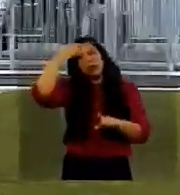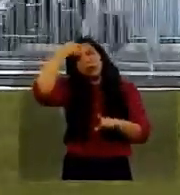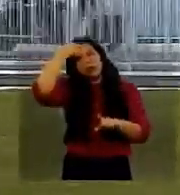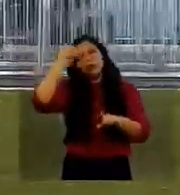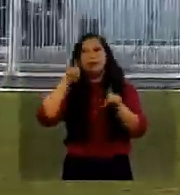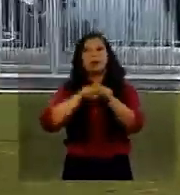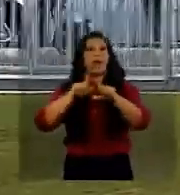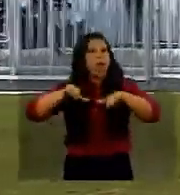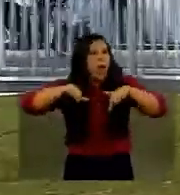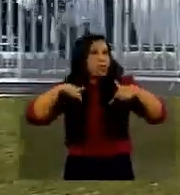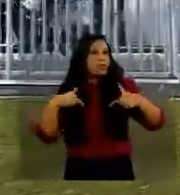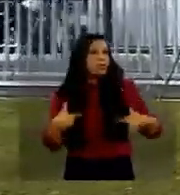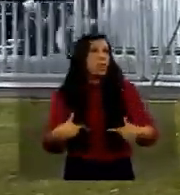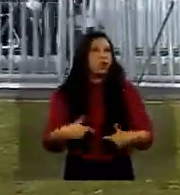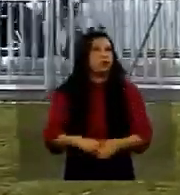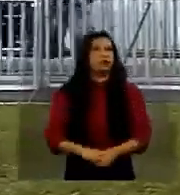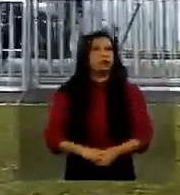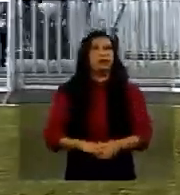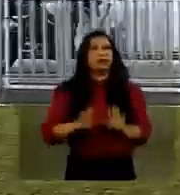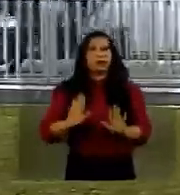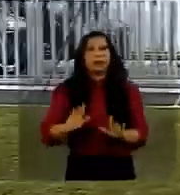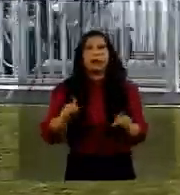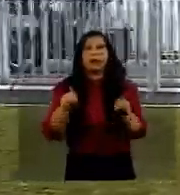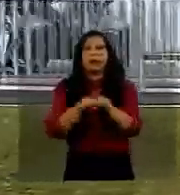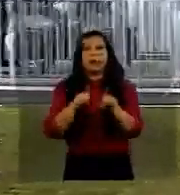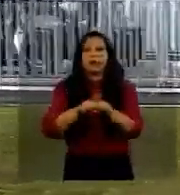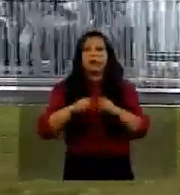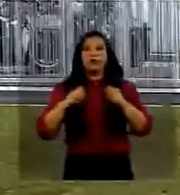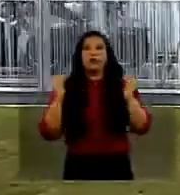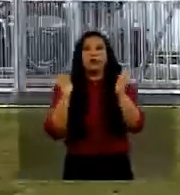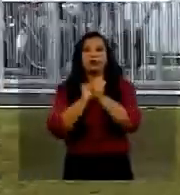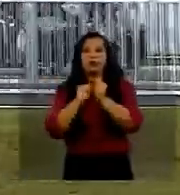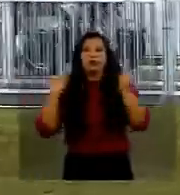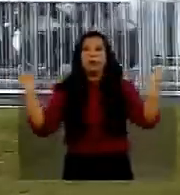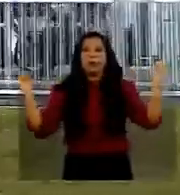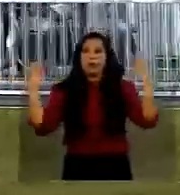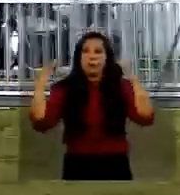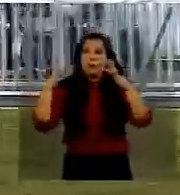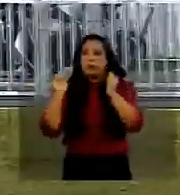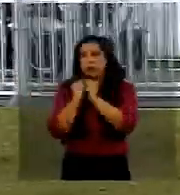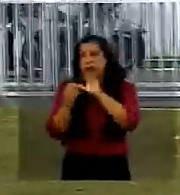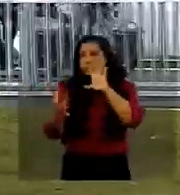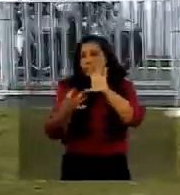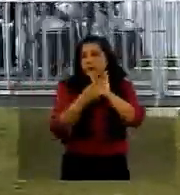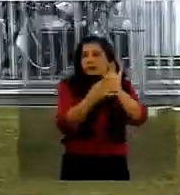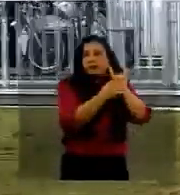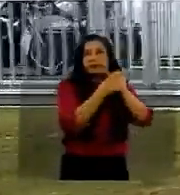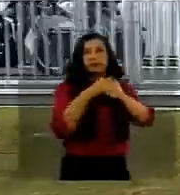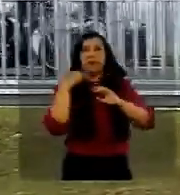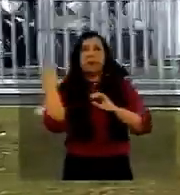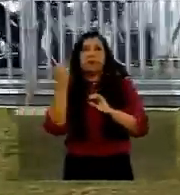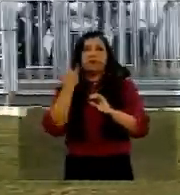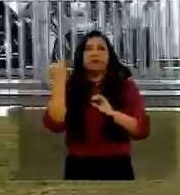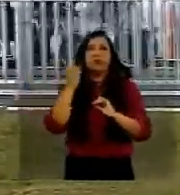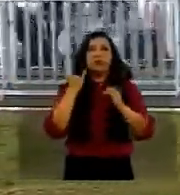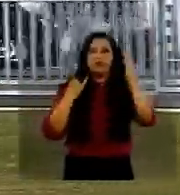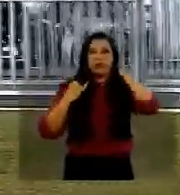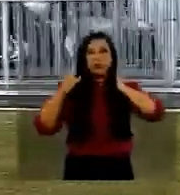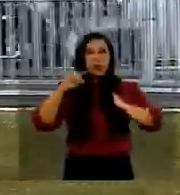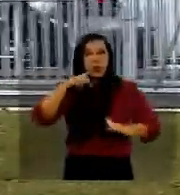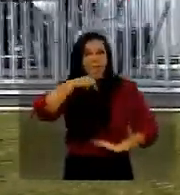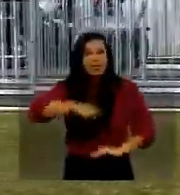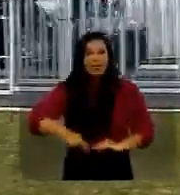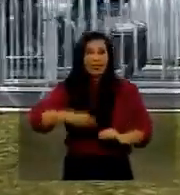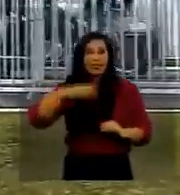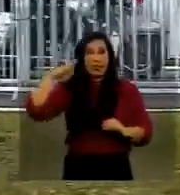suas ações. E se aproximar do público, o que também mostra esse outro traço do presidente Jair